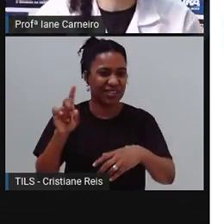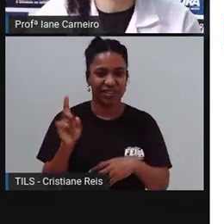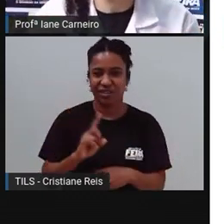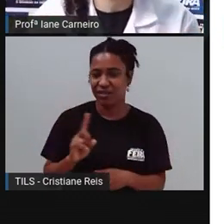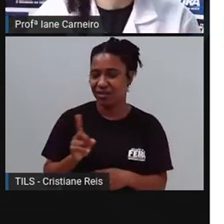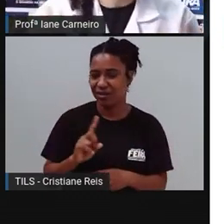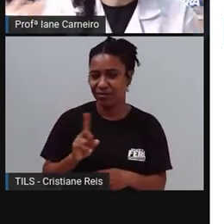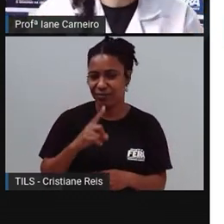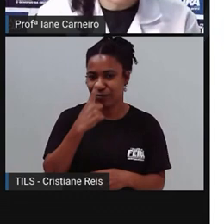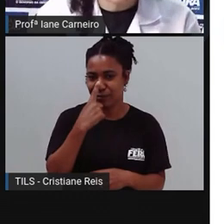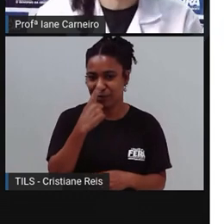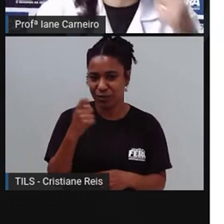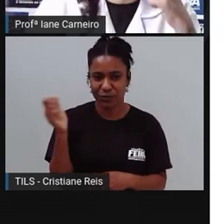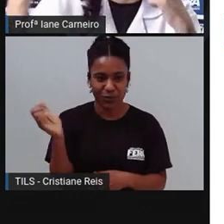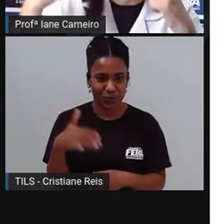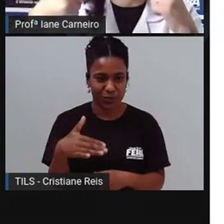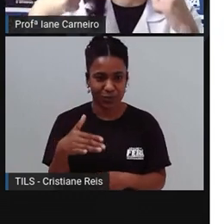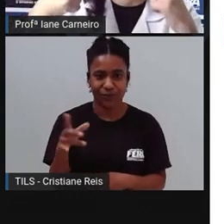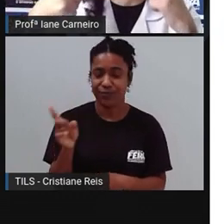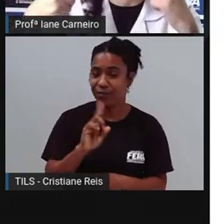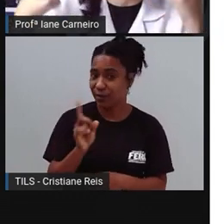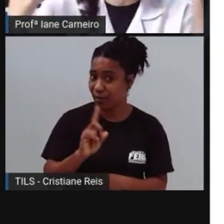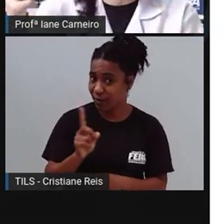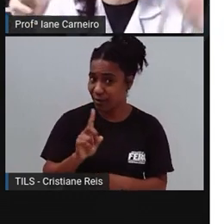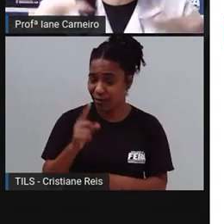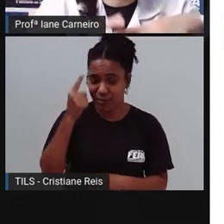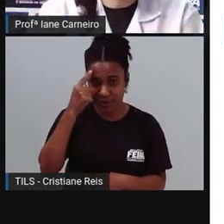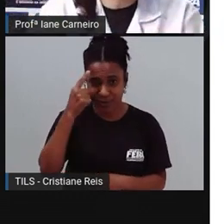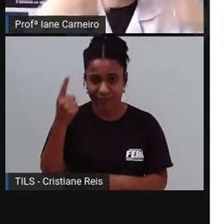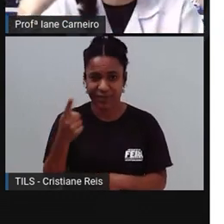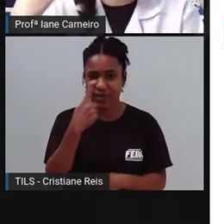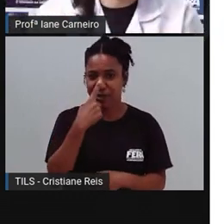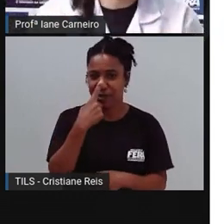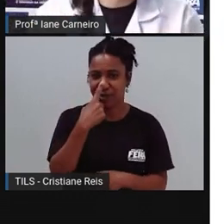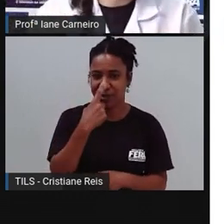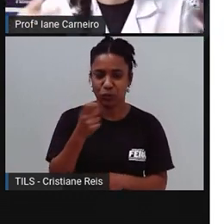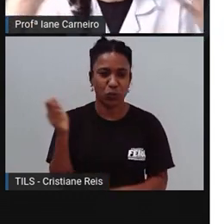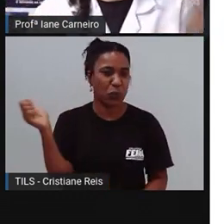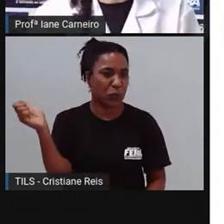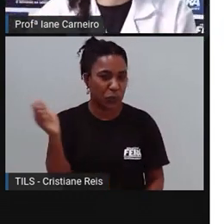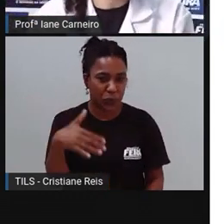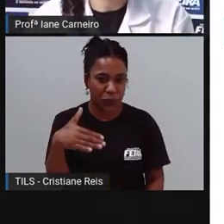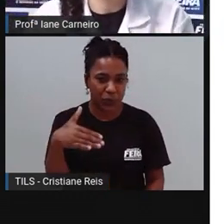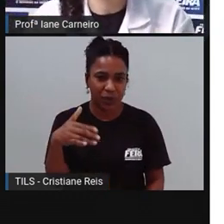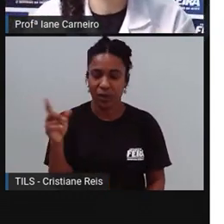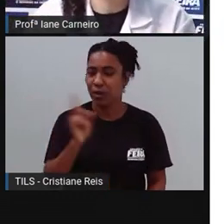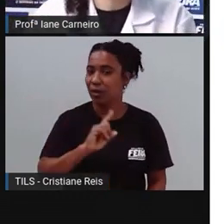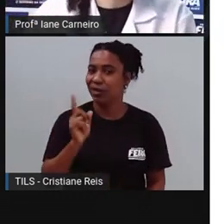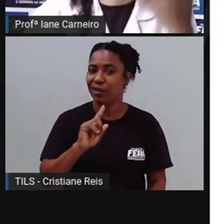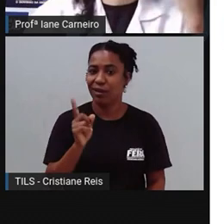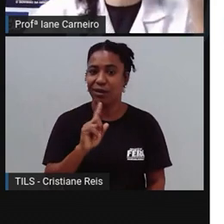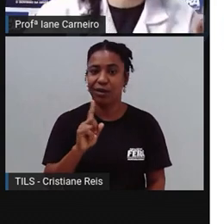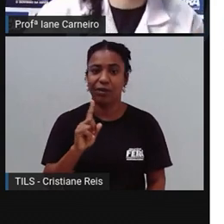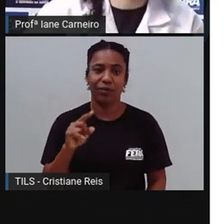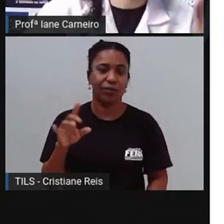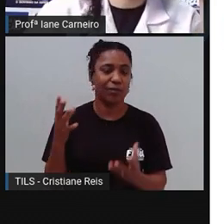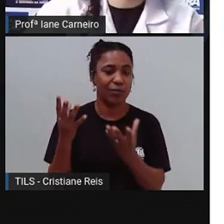eles coletavam não prestava. Lembra que a Pró falou com vocês que tem gente que acha que lixo é o que não presta? Mas para eles, ó,